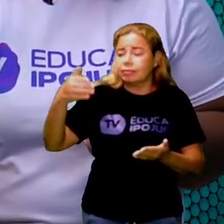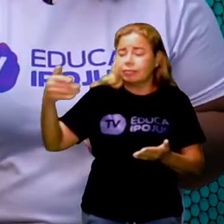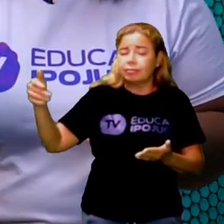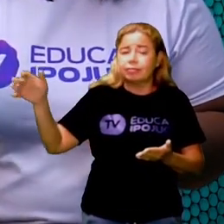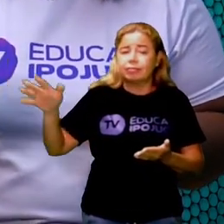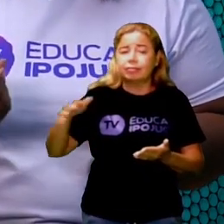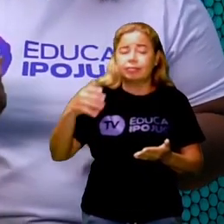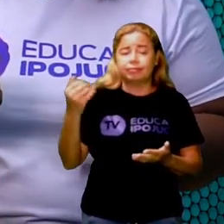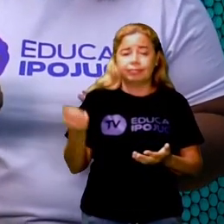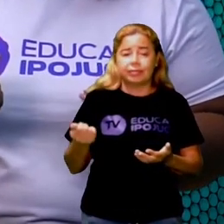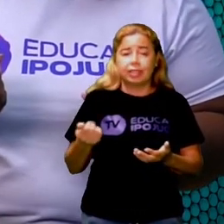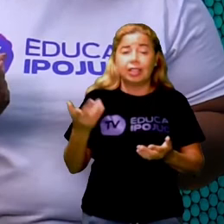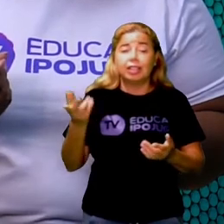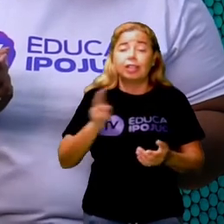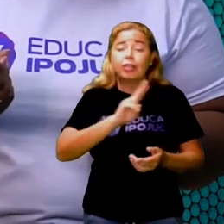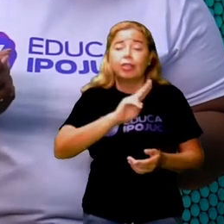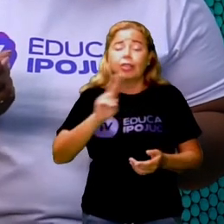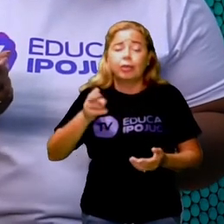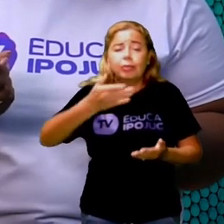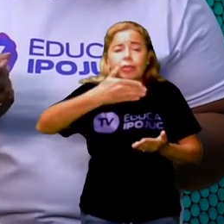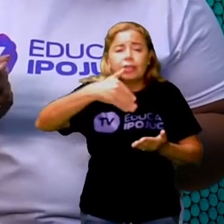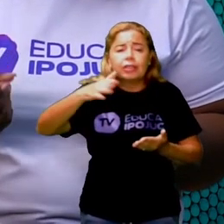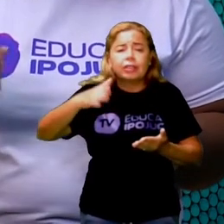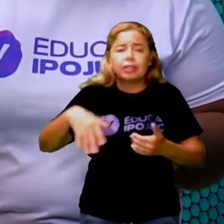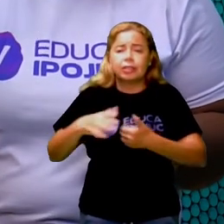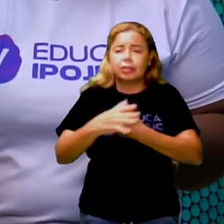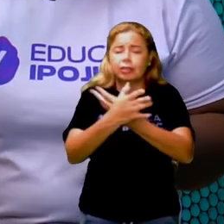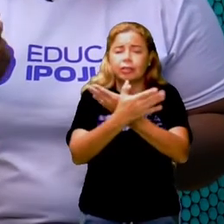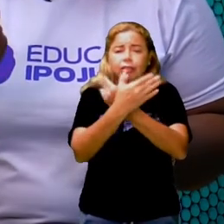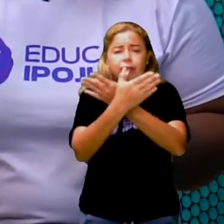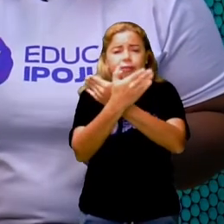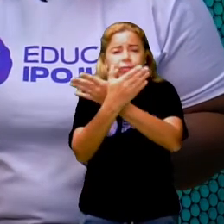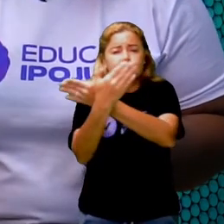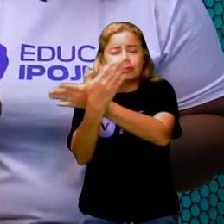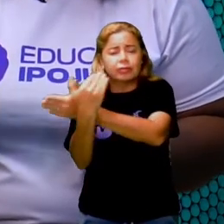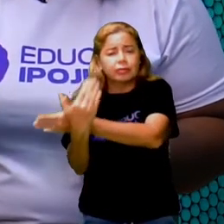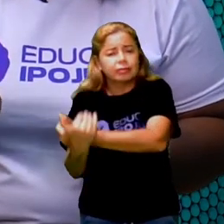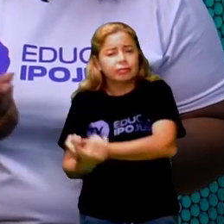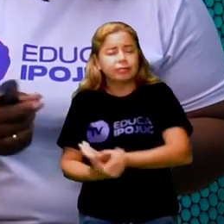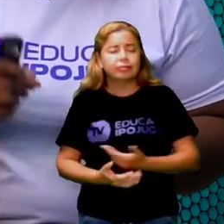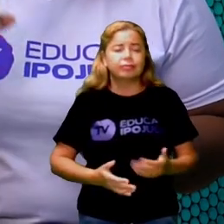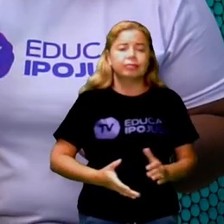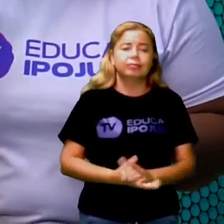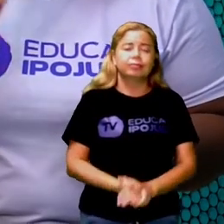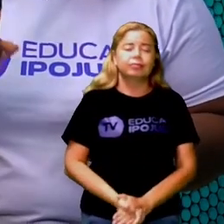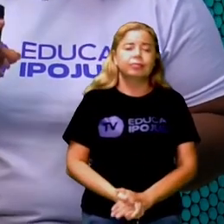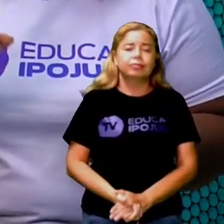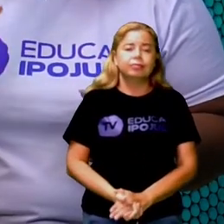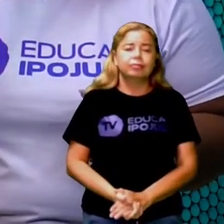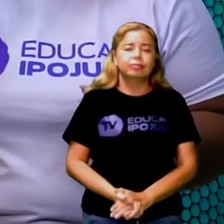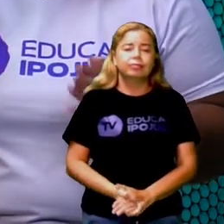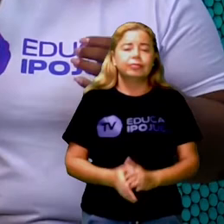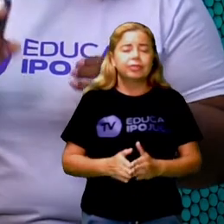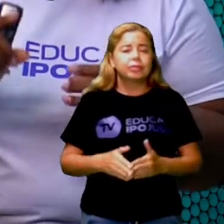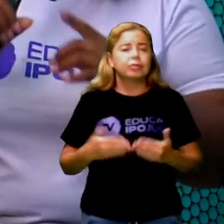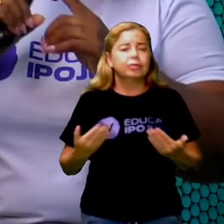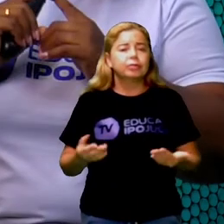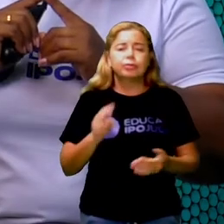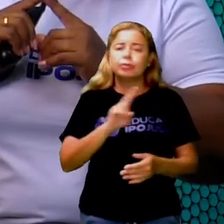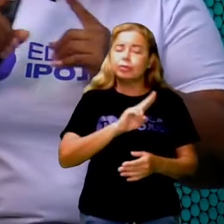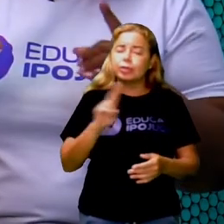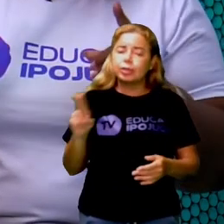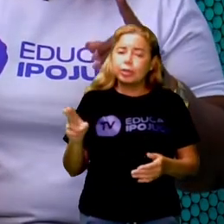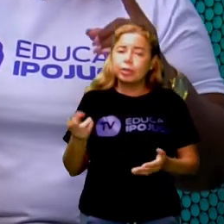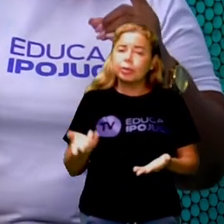dinheiro voador. Que engraçado, né? Dinheiro voador foi o nome dado